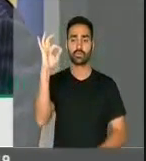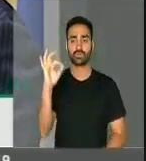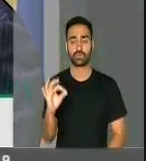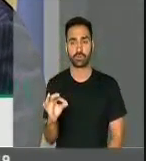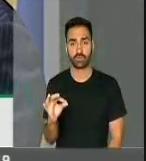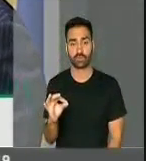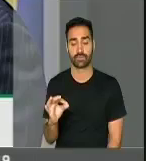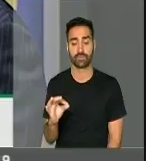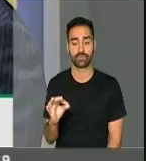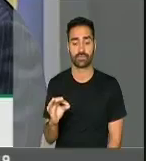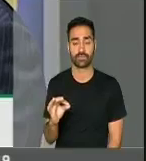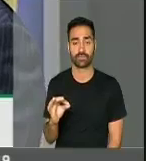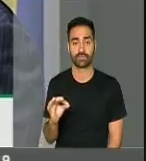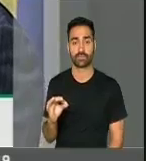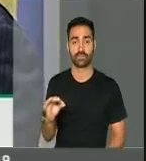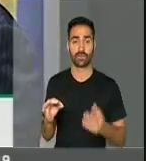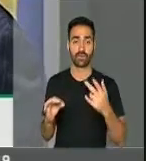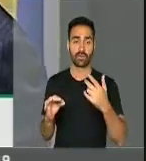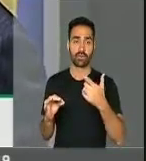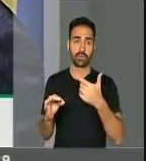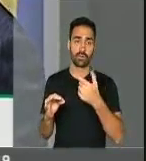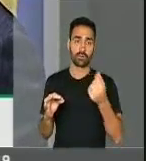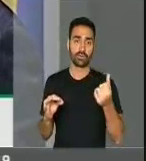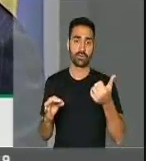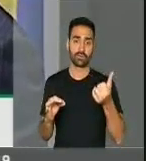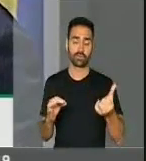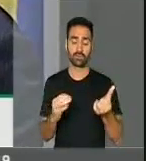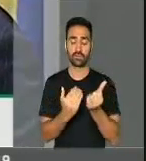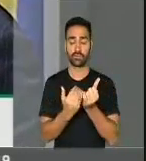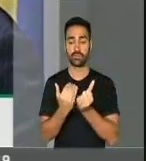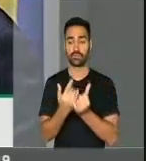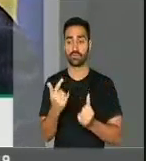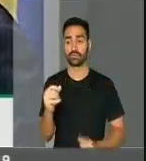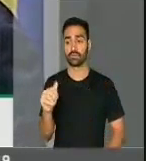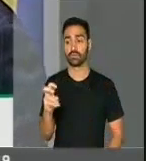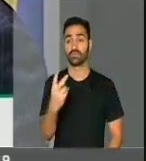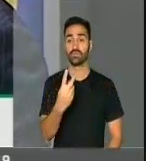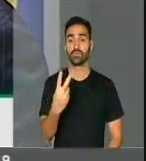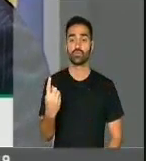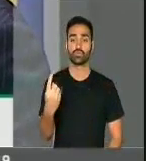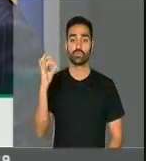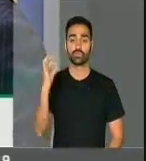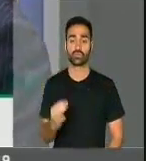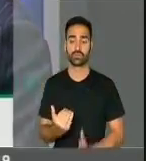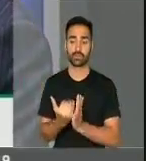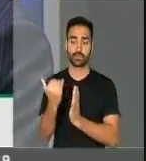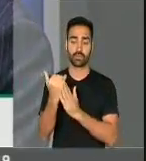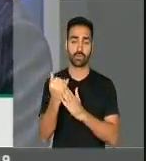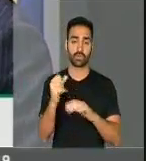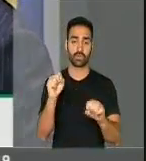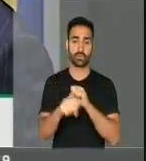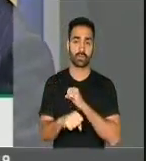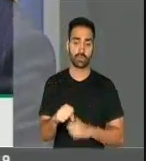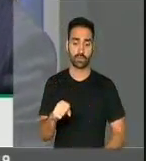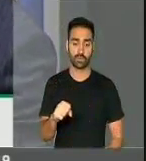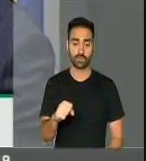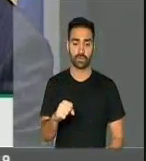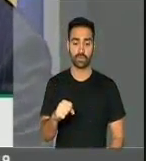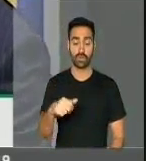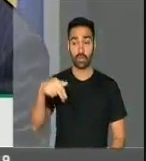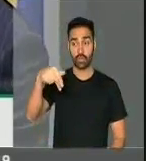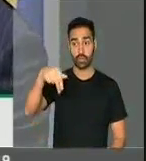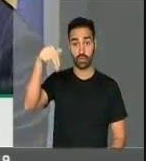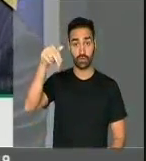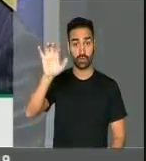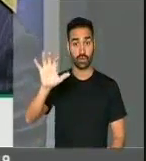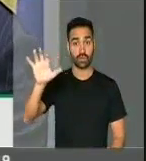De 2016 para 2015 foram 21% de aumento no número de homicídios. O nosso Nordeste, que a